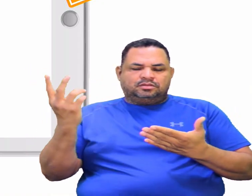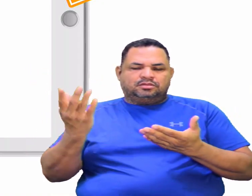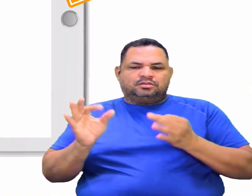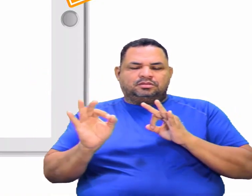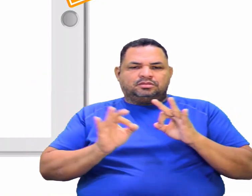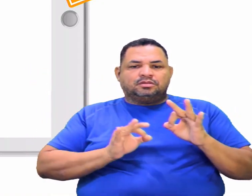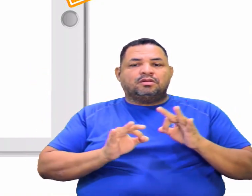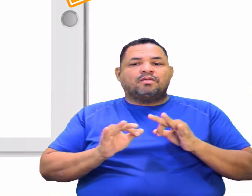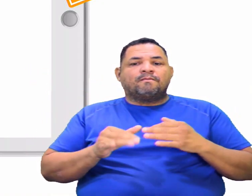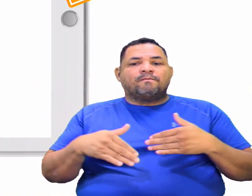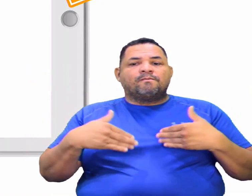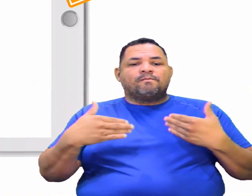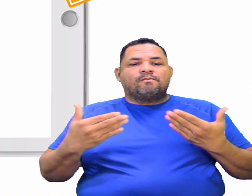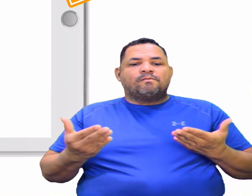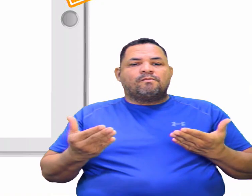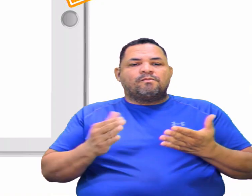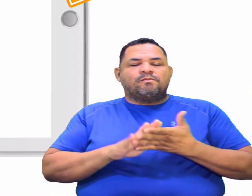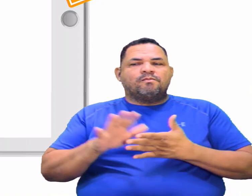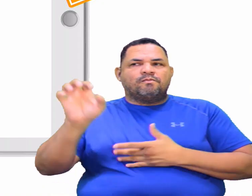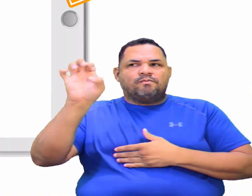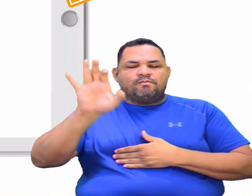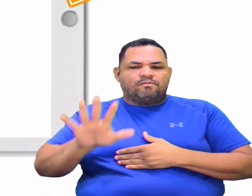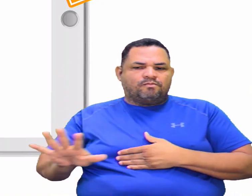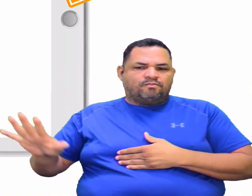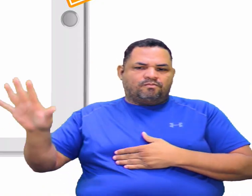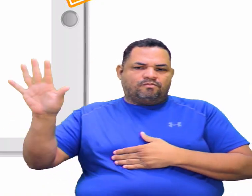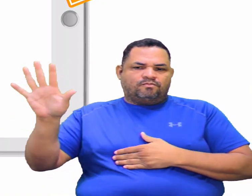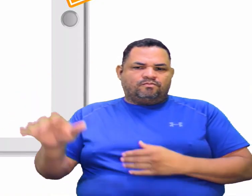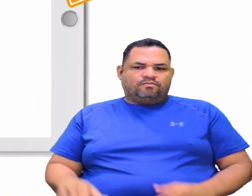acontecendo na Europa